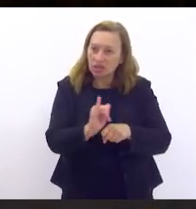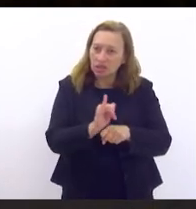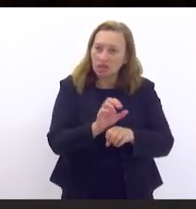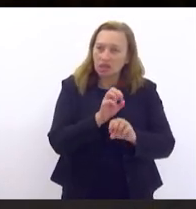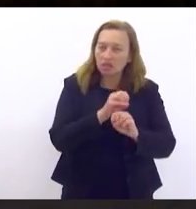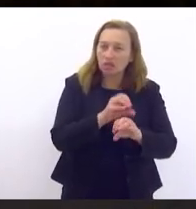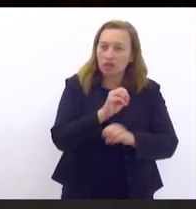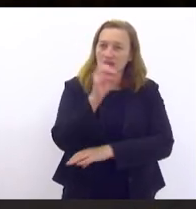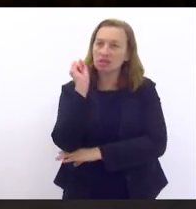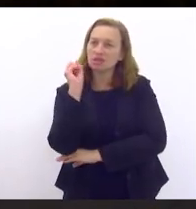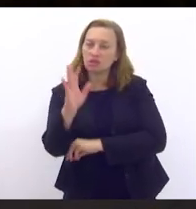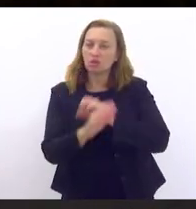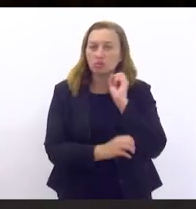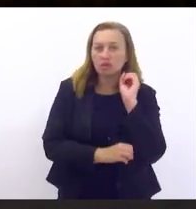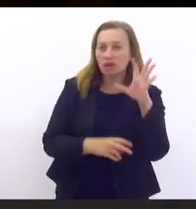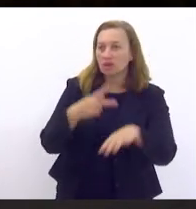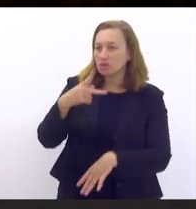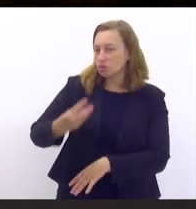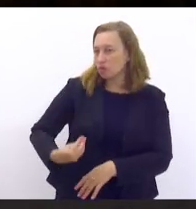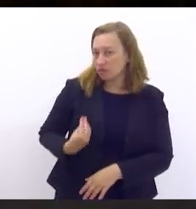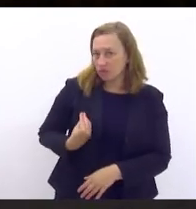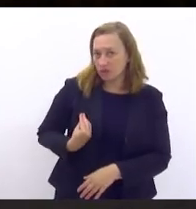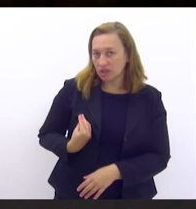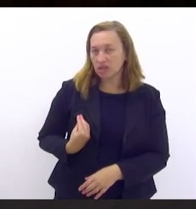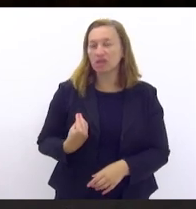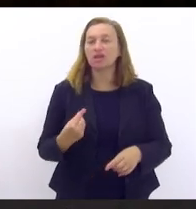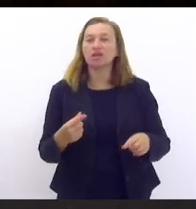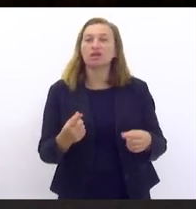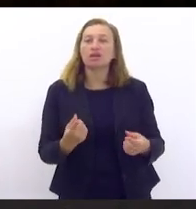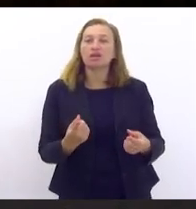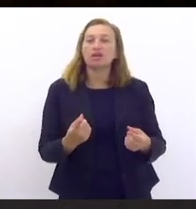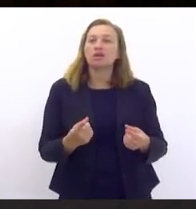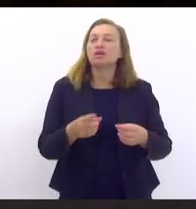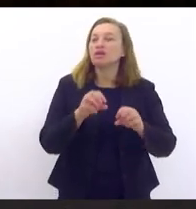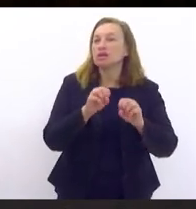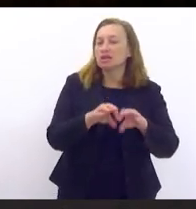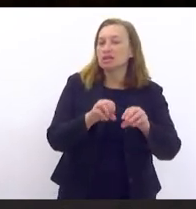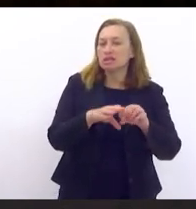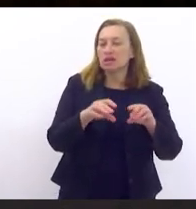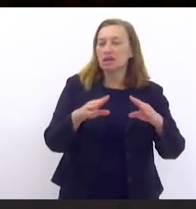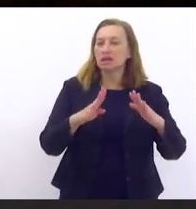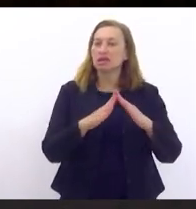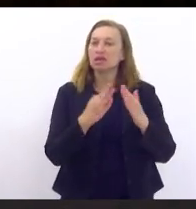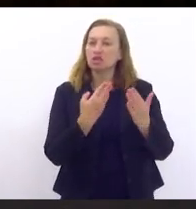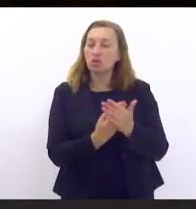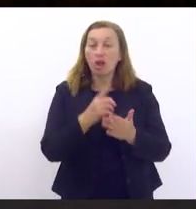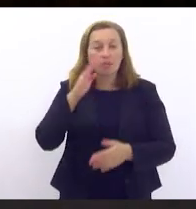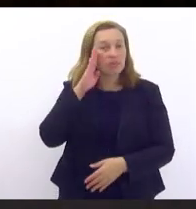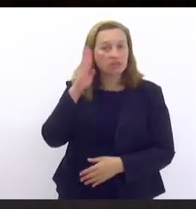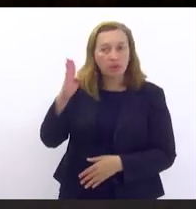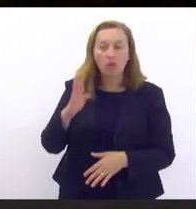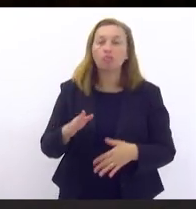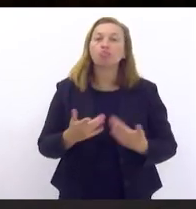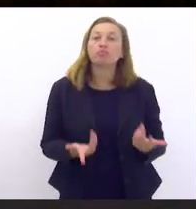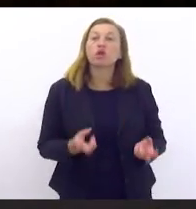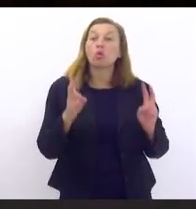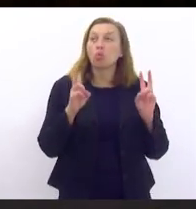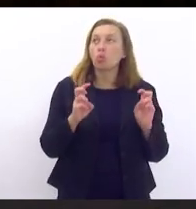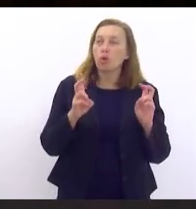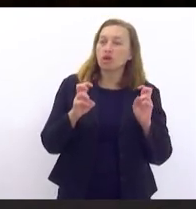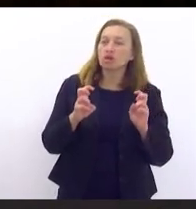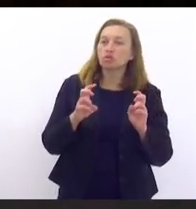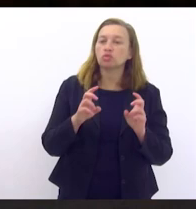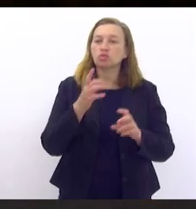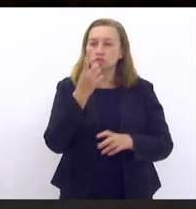educação ambiental para o seu dia a dia para sua aula para os exercícios que eles desenvolvem isso para a gente é fundamental na questão do